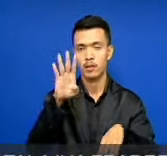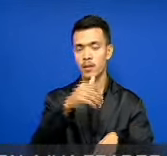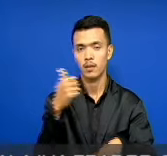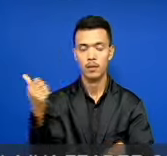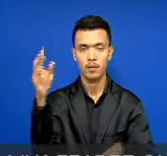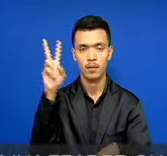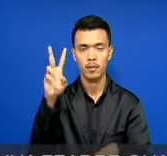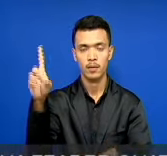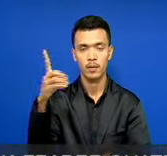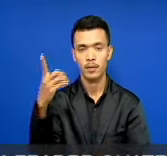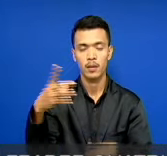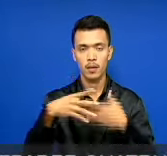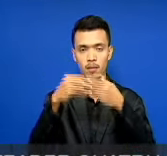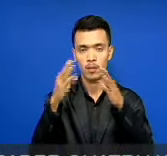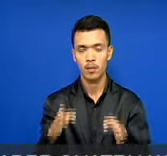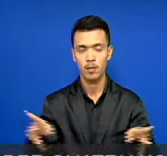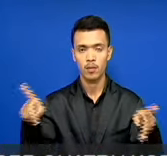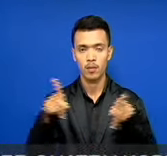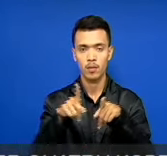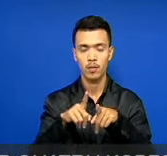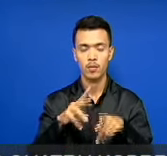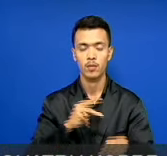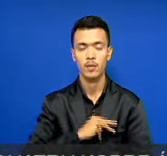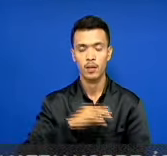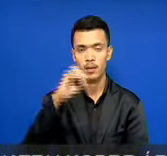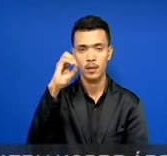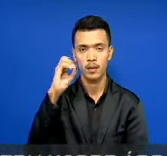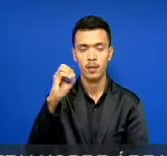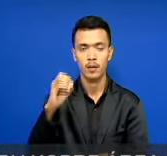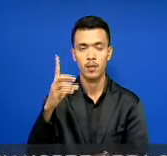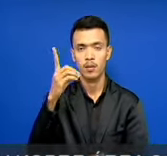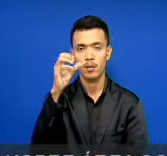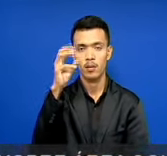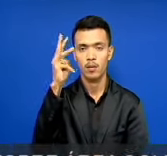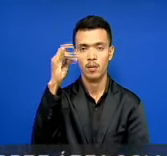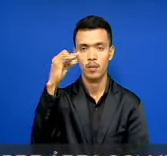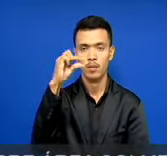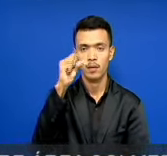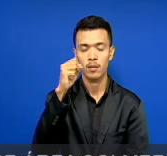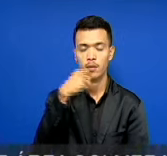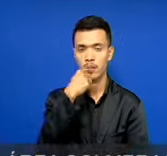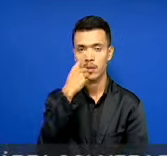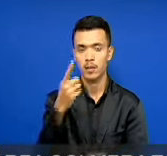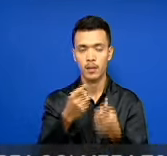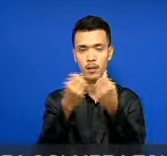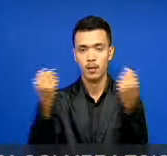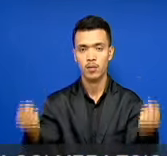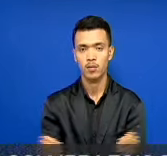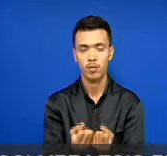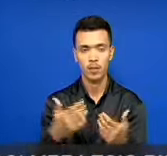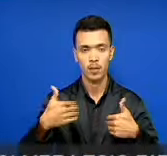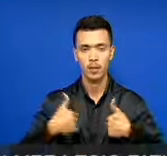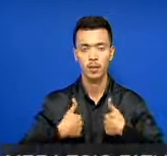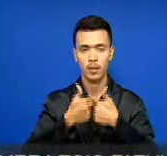dite. Administrador posto administrativo Metinaro, Domingos Soares Sateteng, suku Mantelolau iha